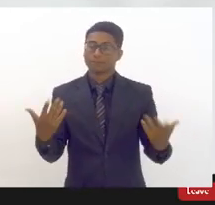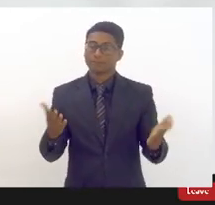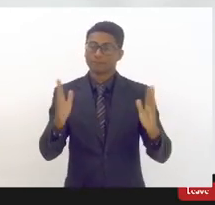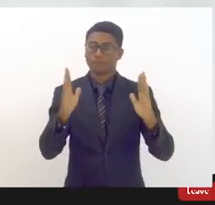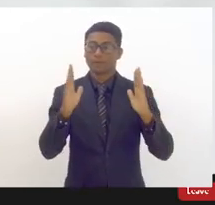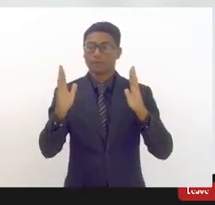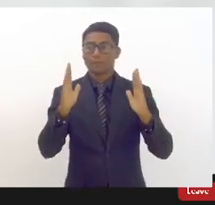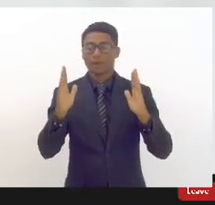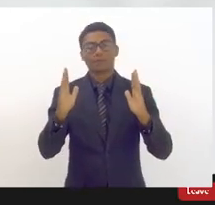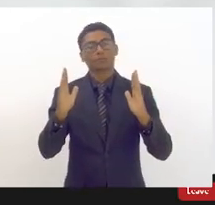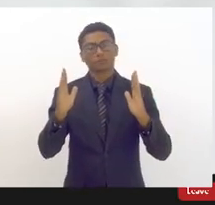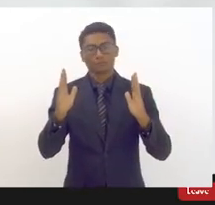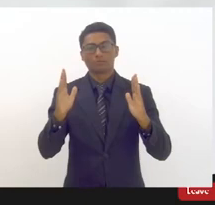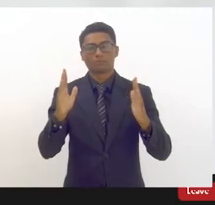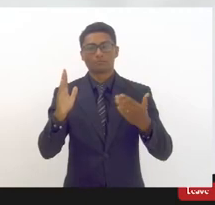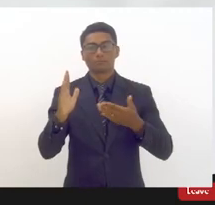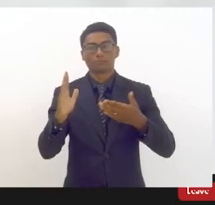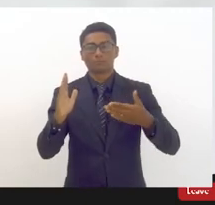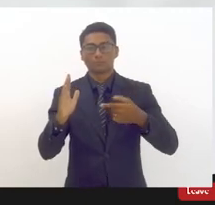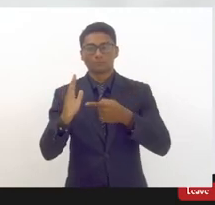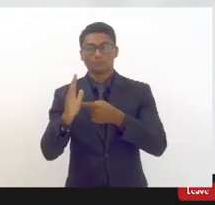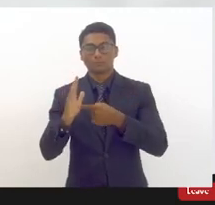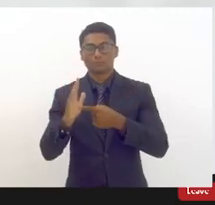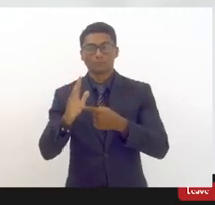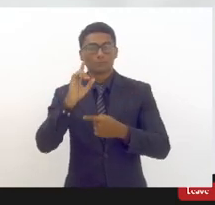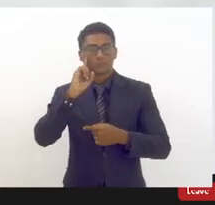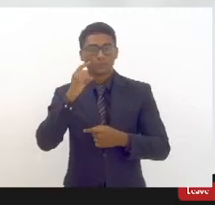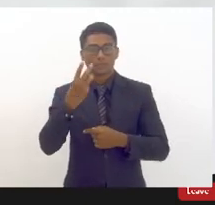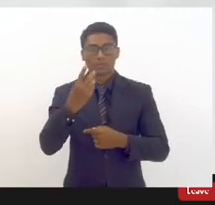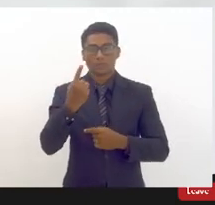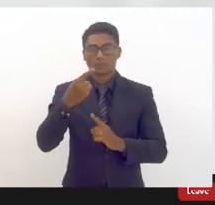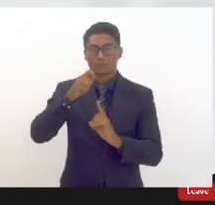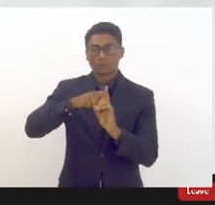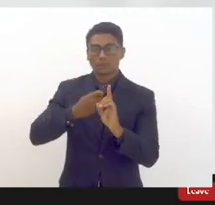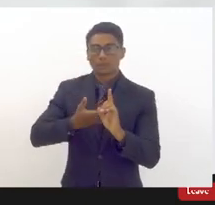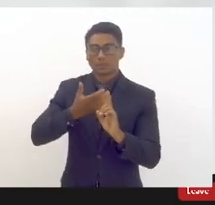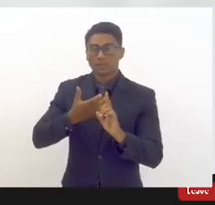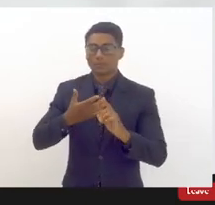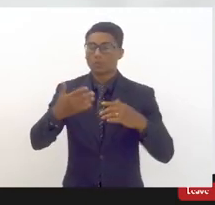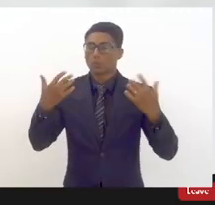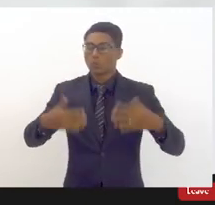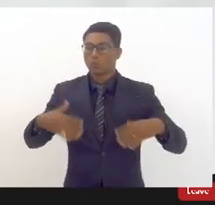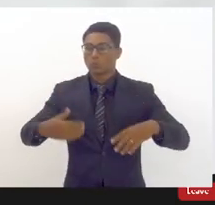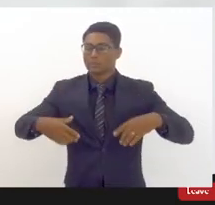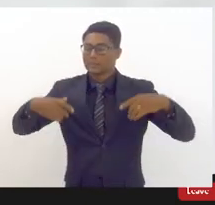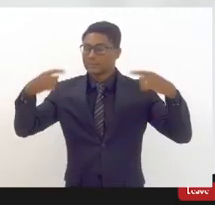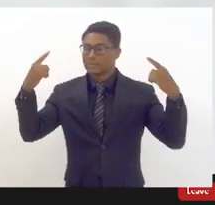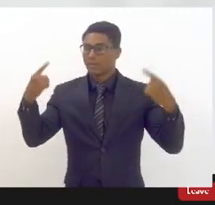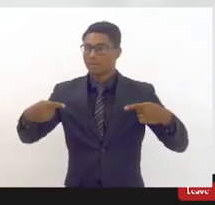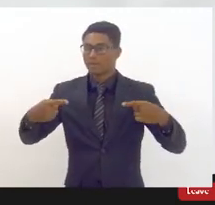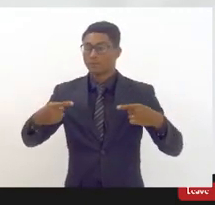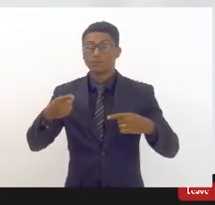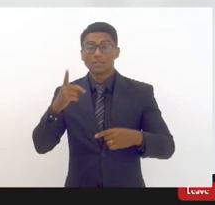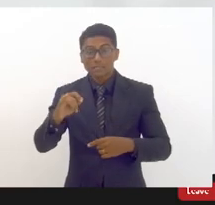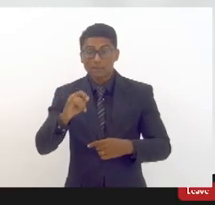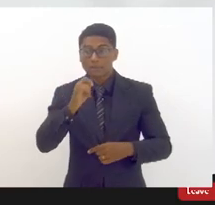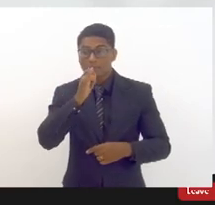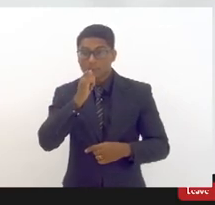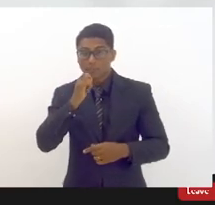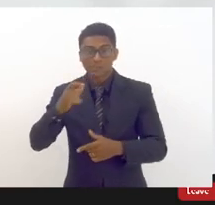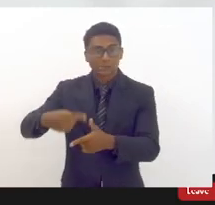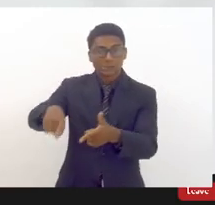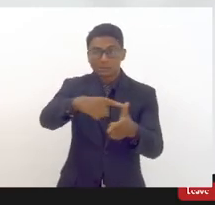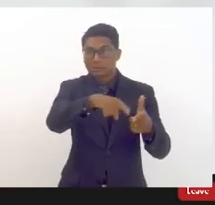prestadoras entendem que o próprio prazo de 31 de dezembro, ele é desafiador caso tenha aí alguma intercorrência